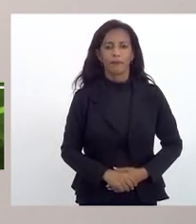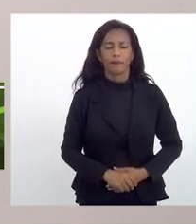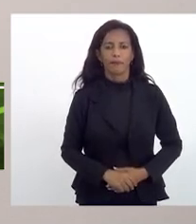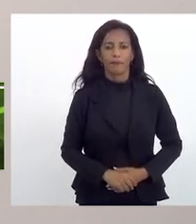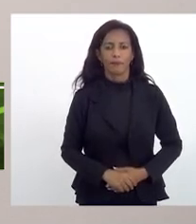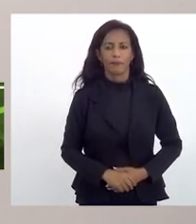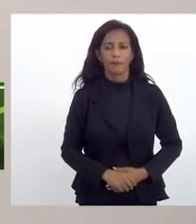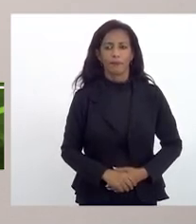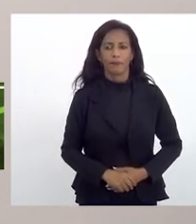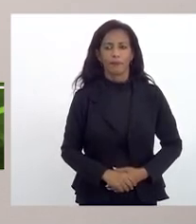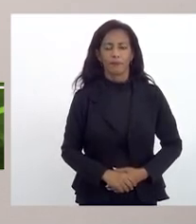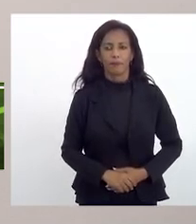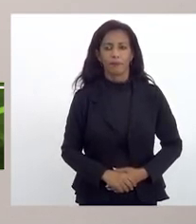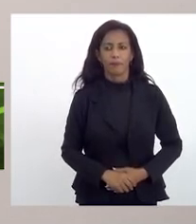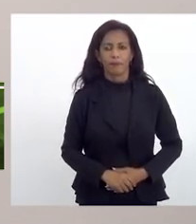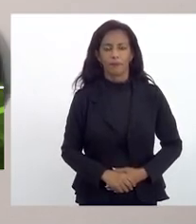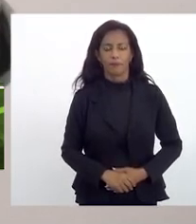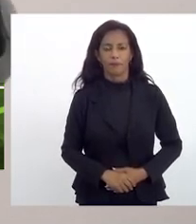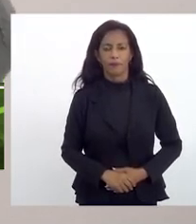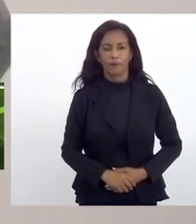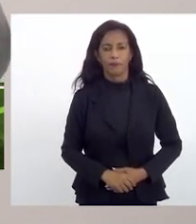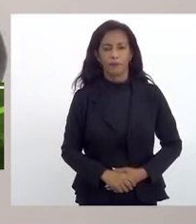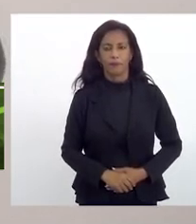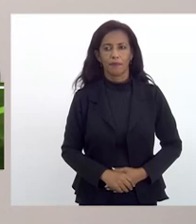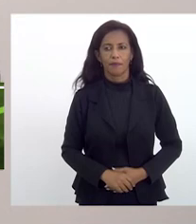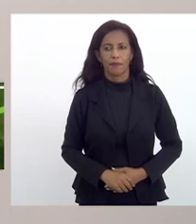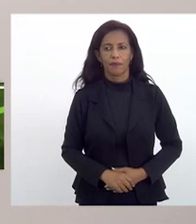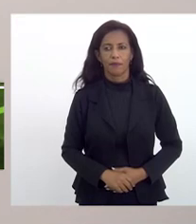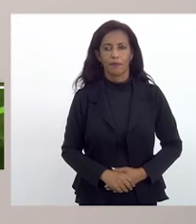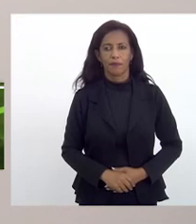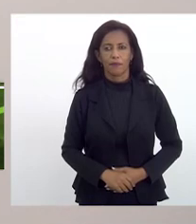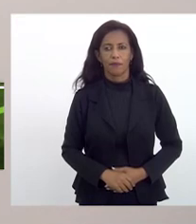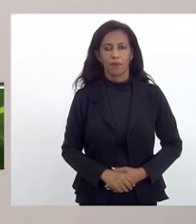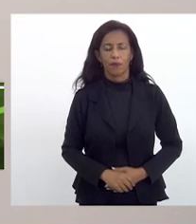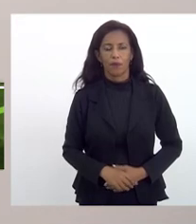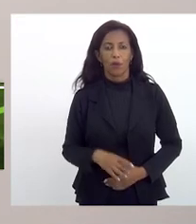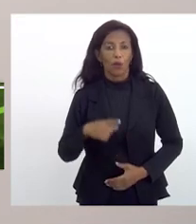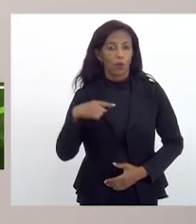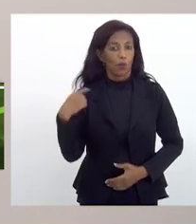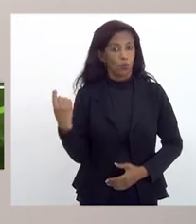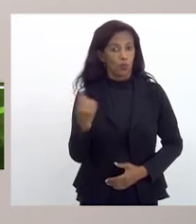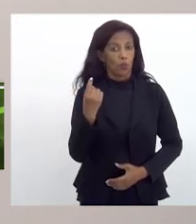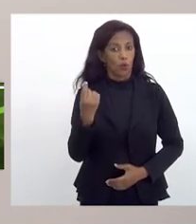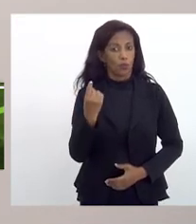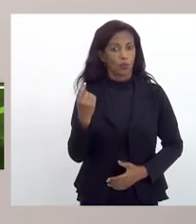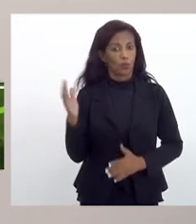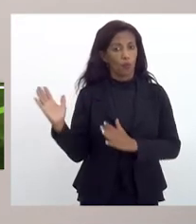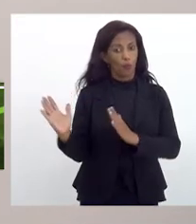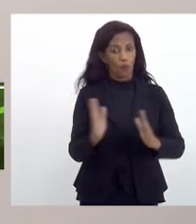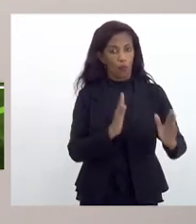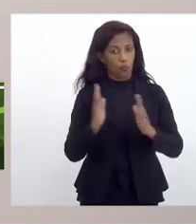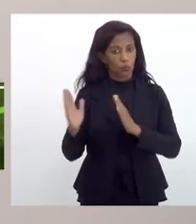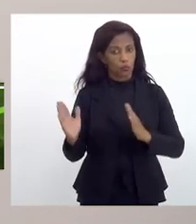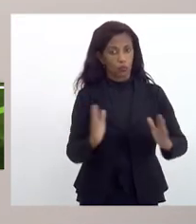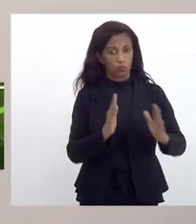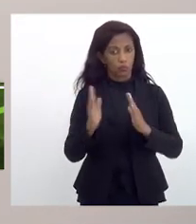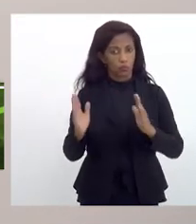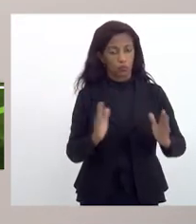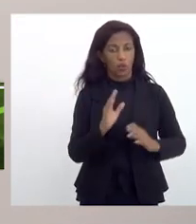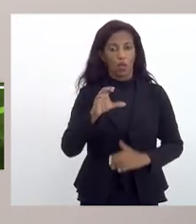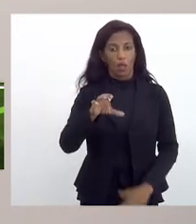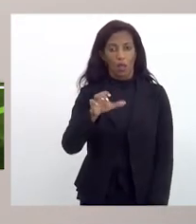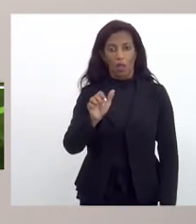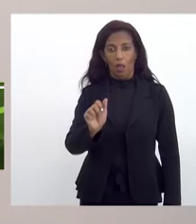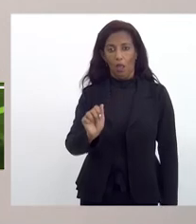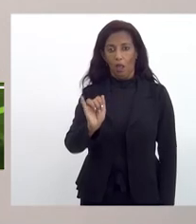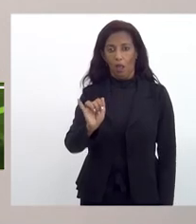certeza, como é que eu posso dizer, o nosso fluxo de caixa de arrecadação, ele tem que bater